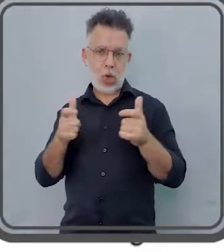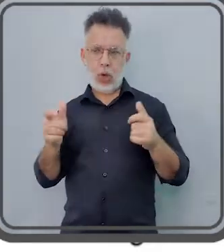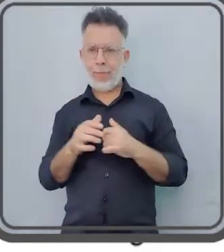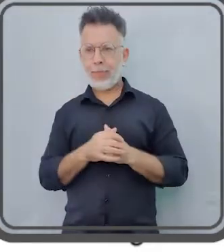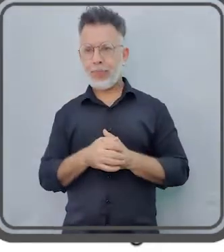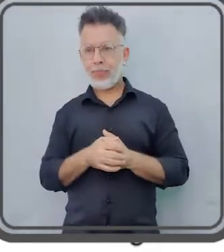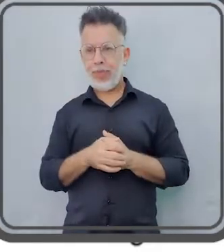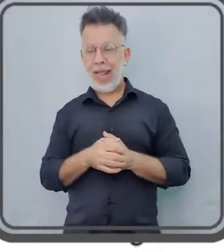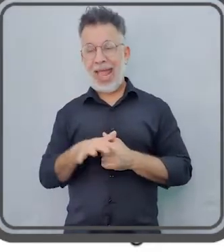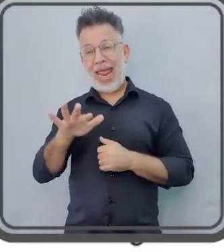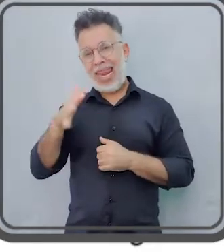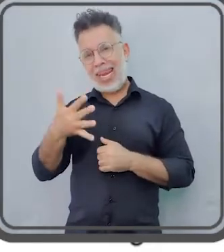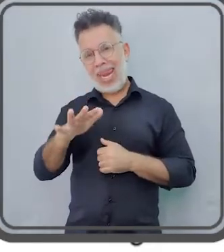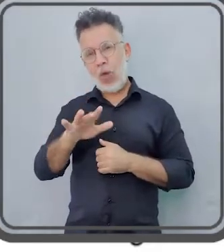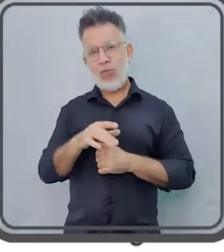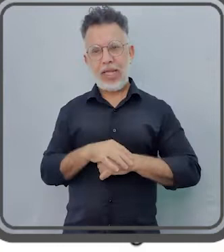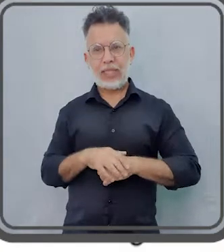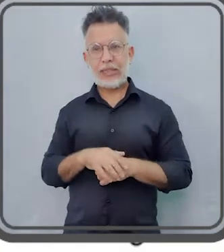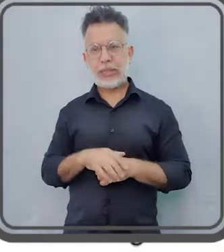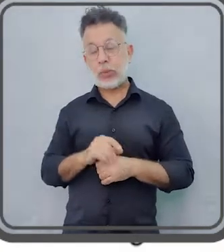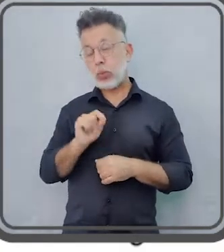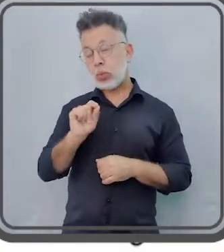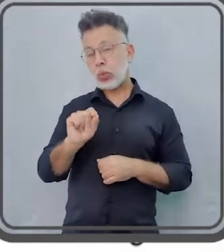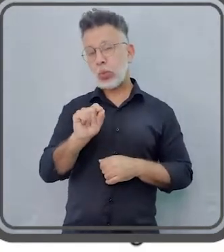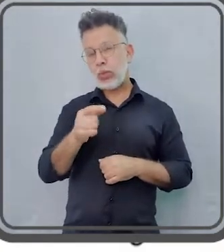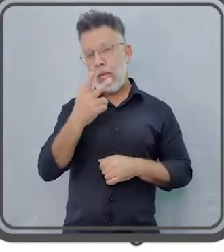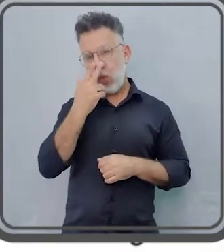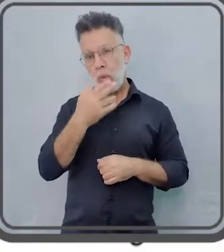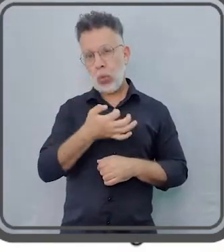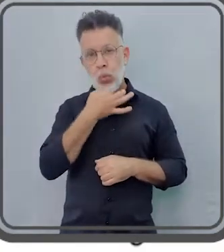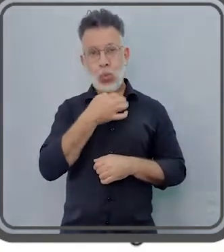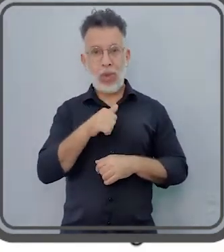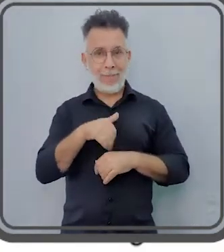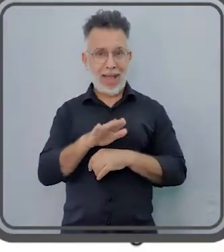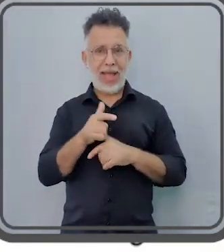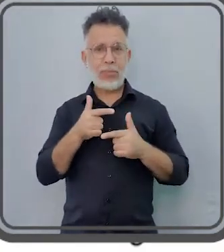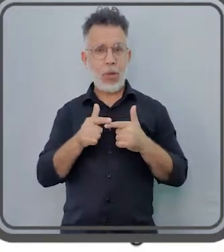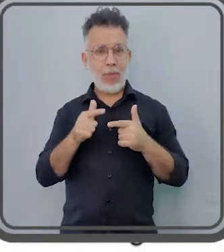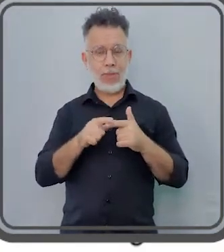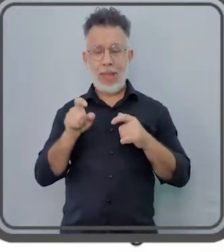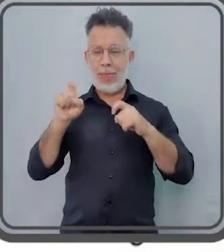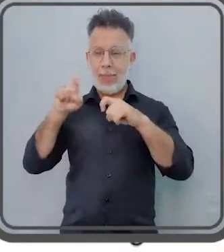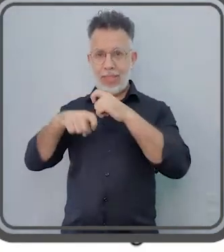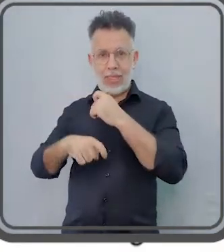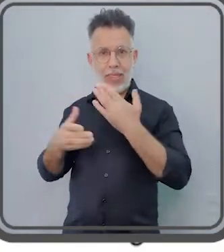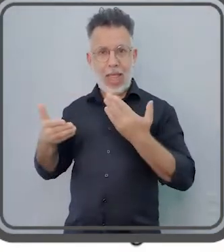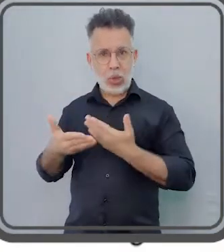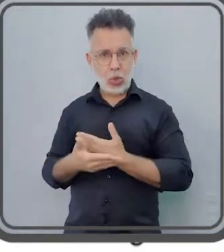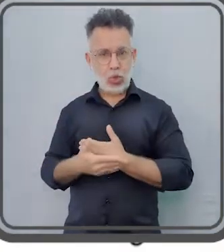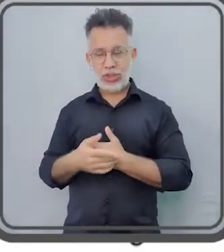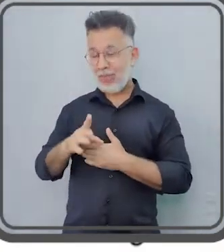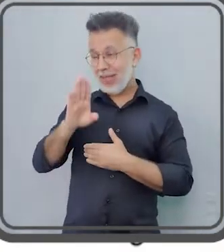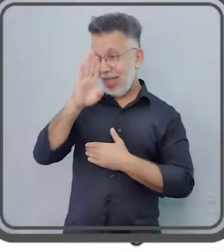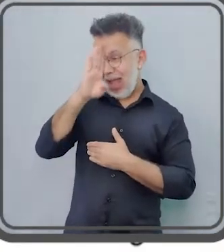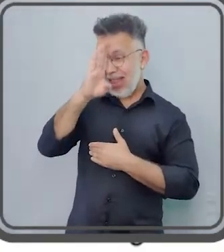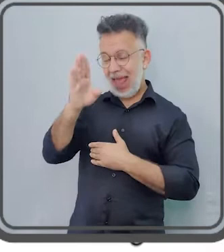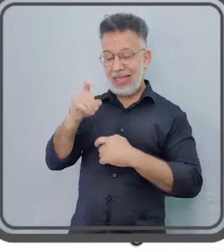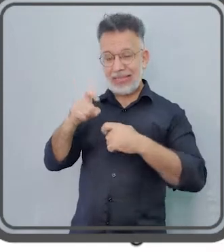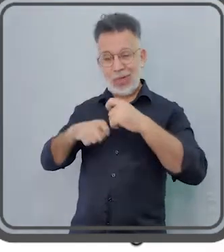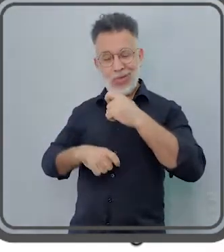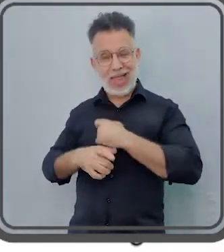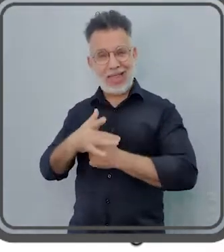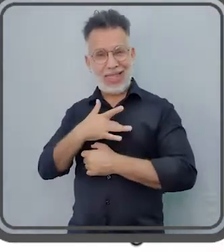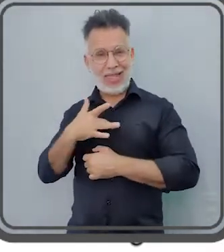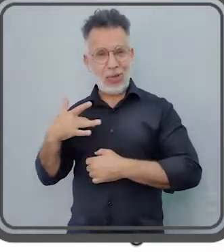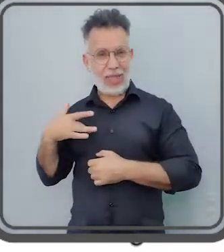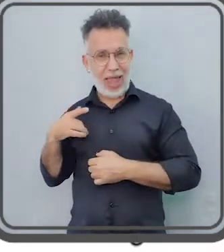o que seja, eu acho que mais problemático para a sexualidade hoje, para essa ideia de sexualidade saudável e de que ela pode